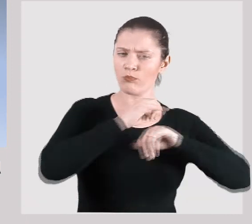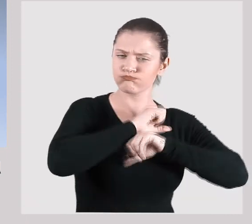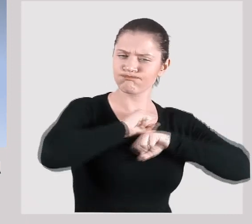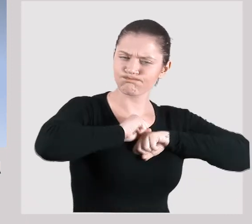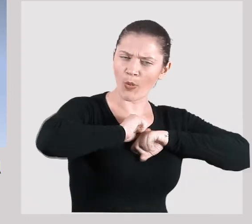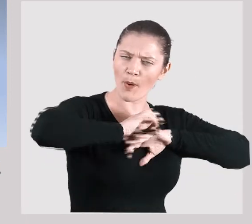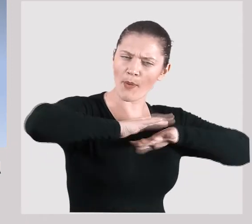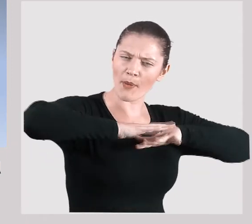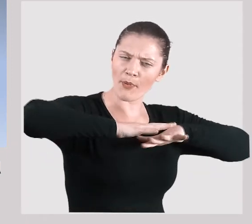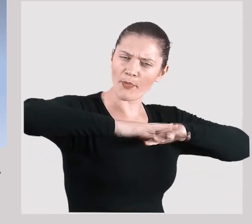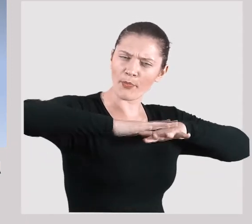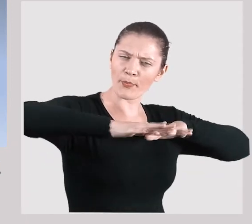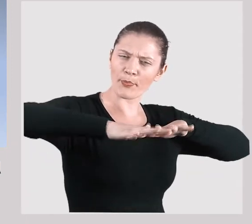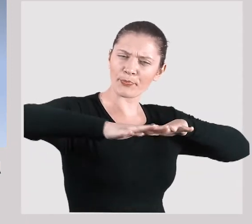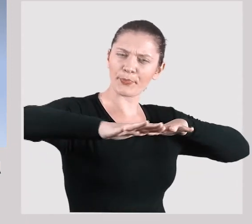epidemia